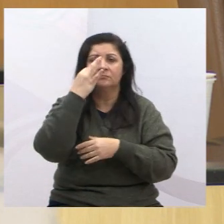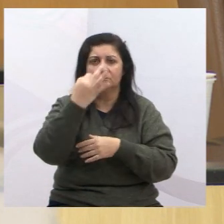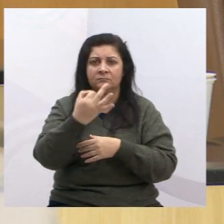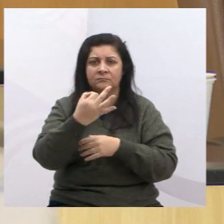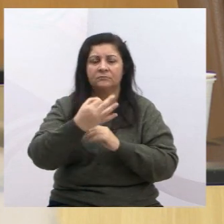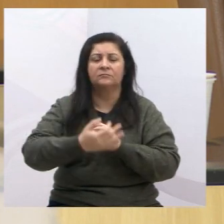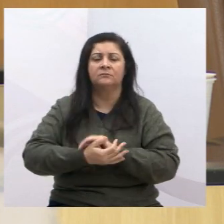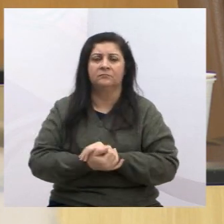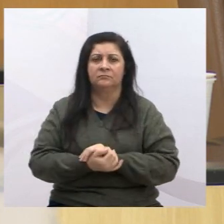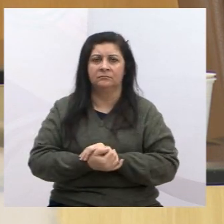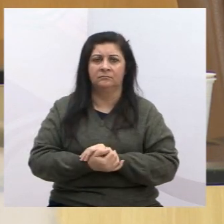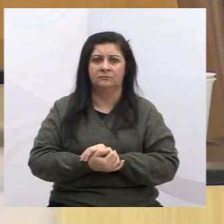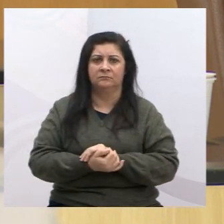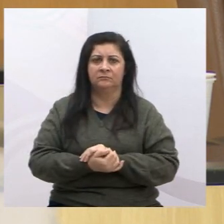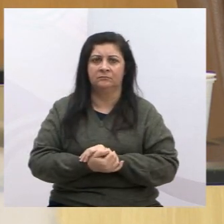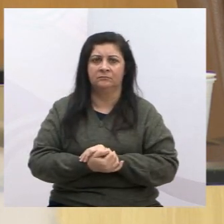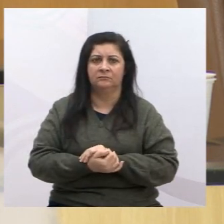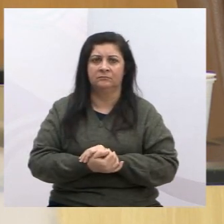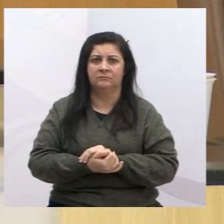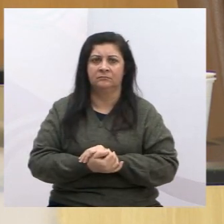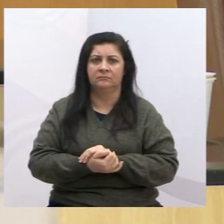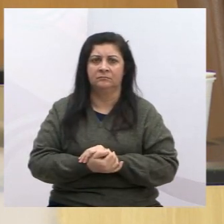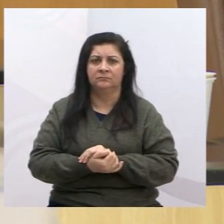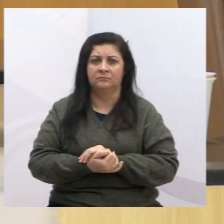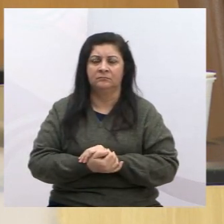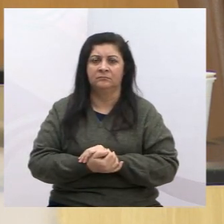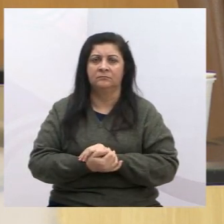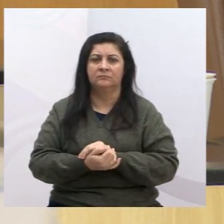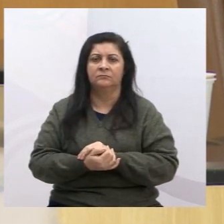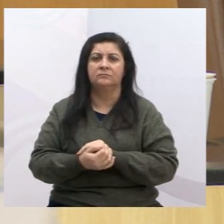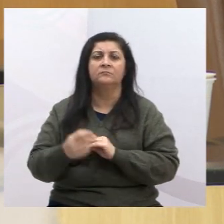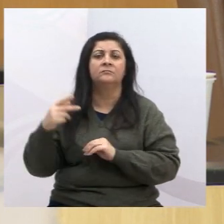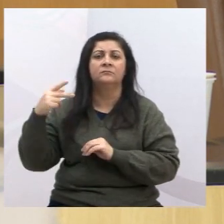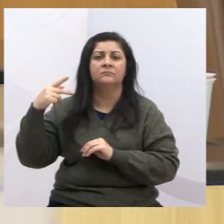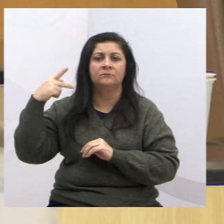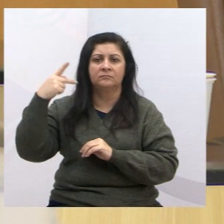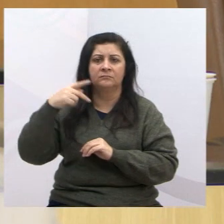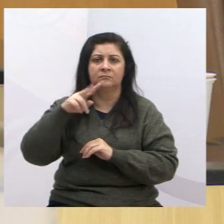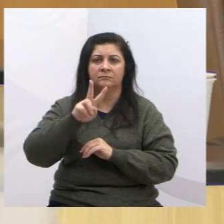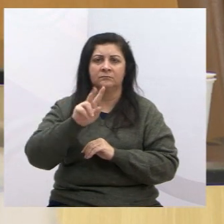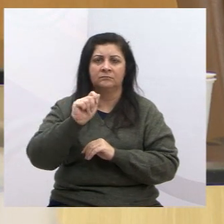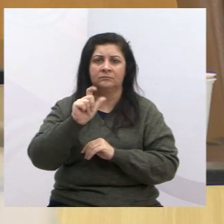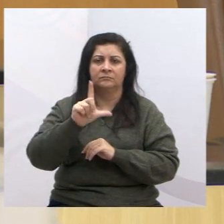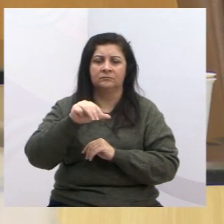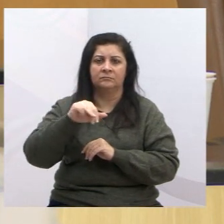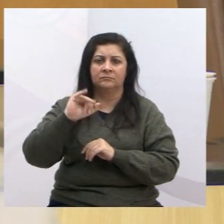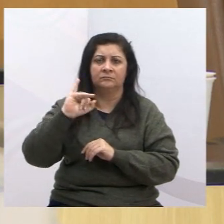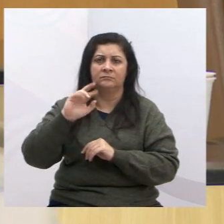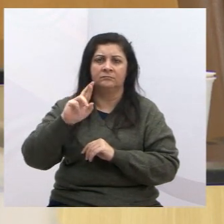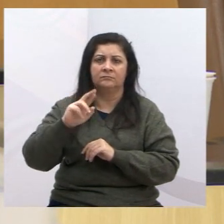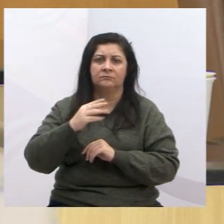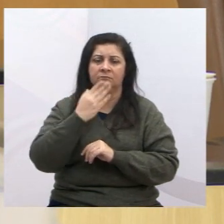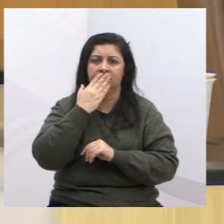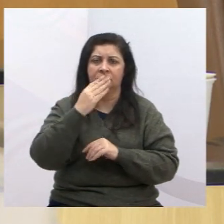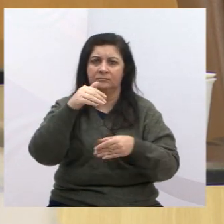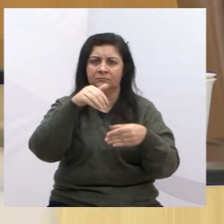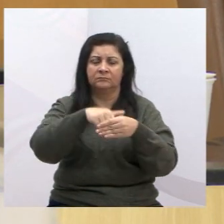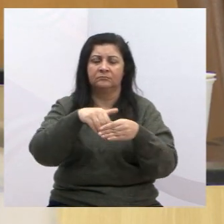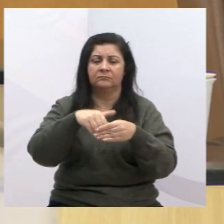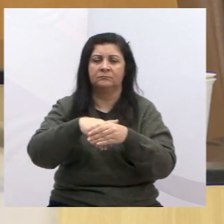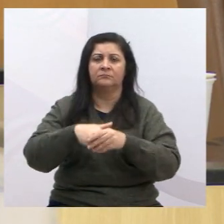atenção dispensada, subscrevo. Autoria, vereador Valmir do Parque Meia Lua. Senhor presidente, foi pedido